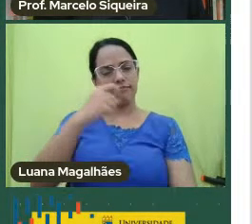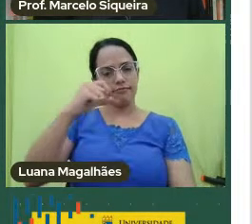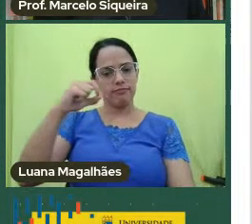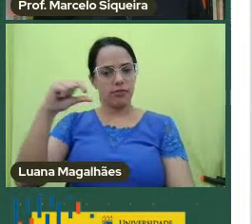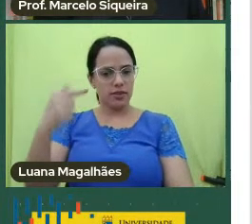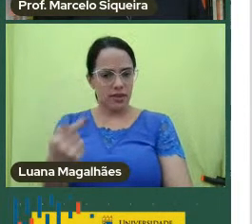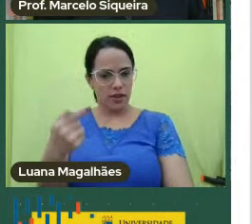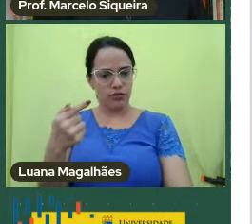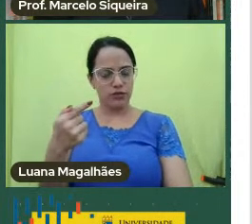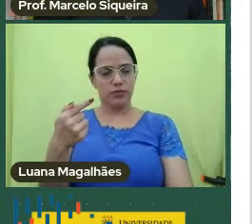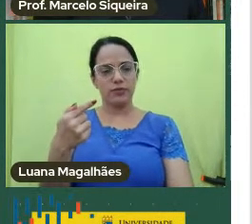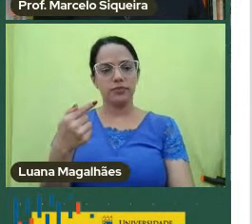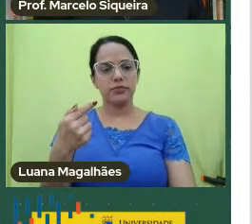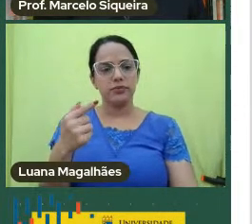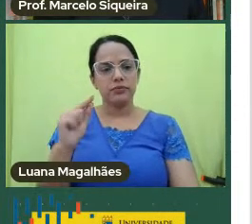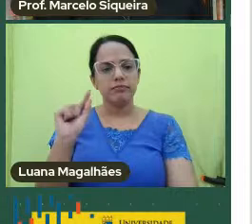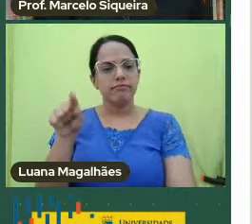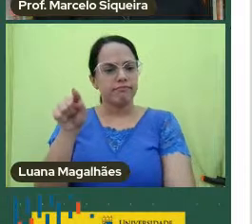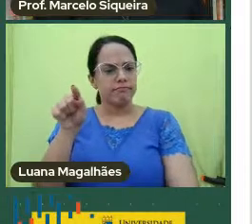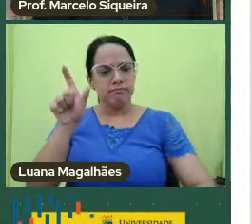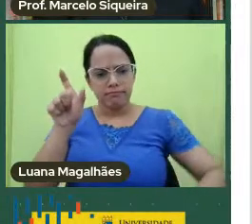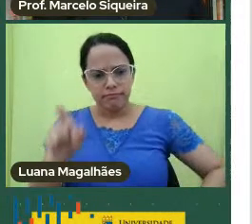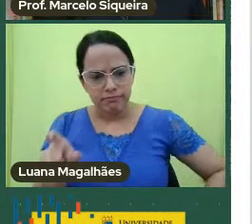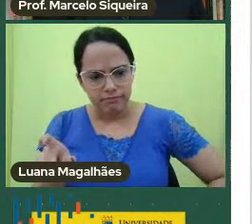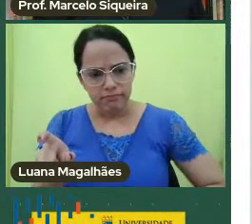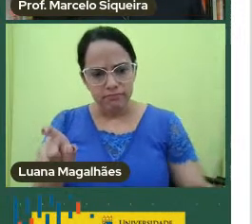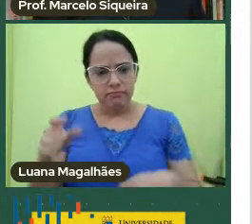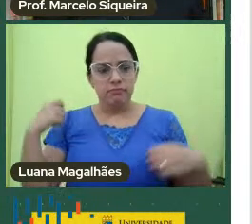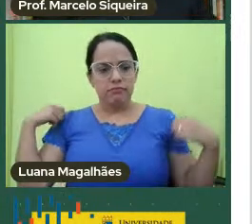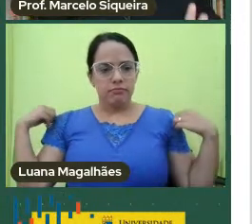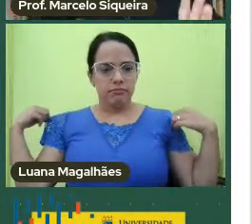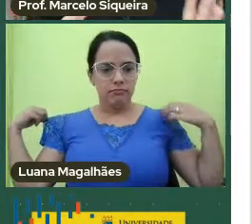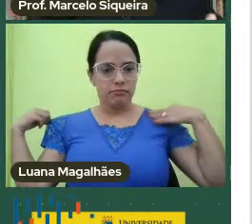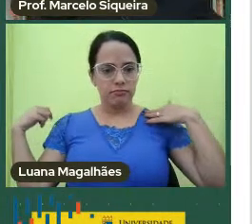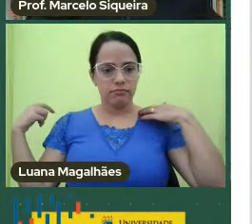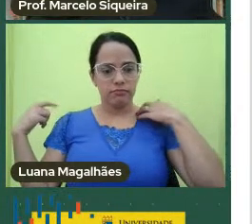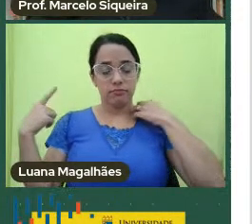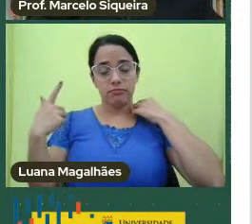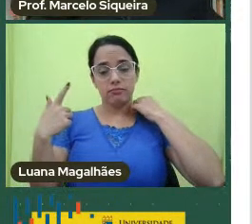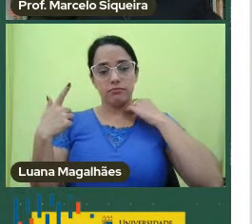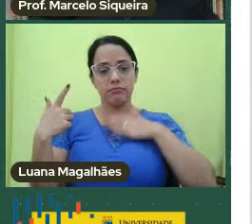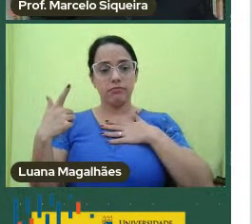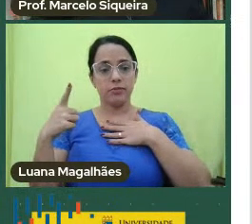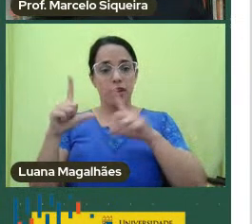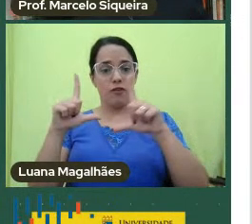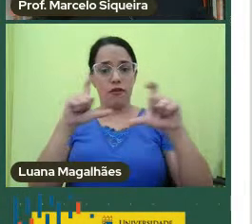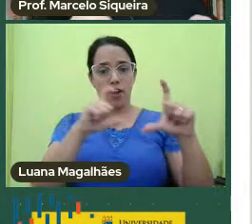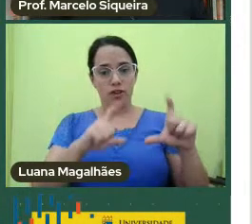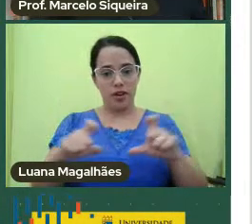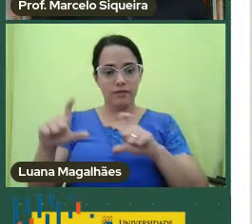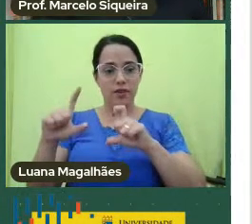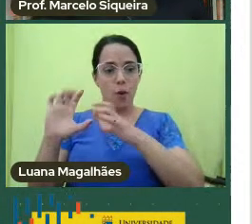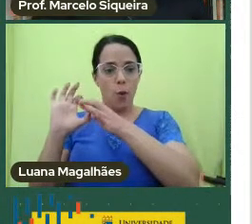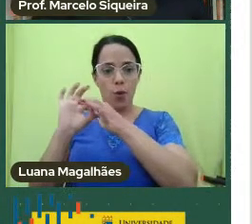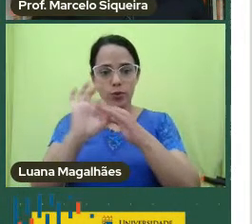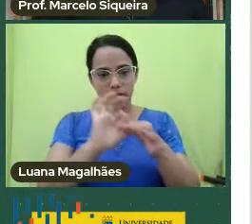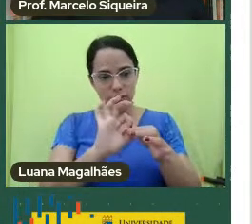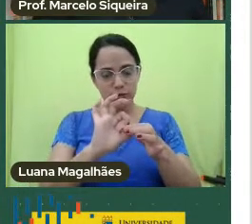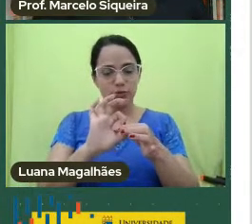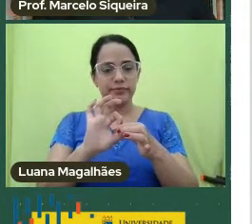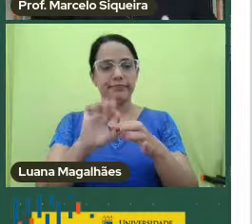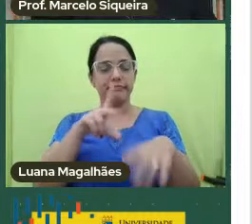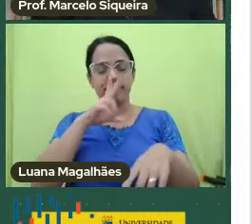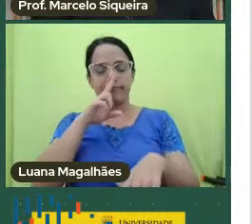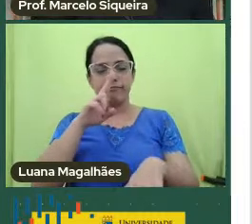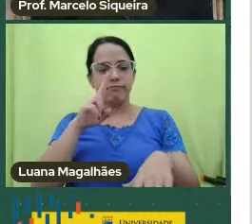fala que, quando da sua criação, a fotografia é contexto. Né, ela fixa o